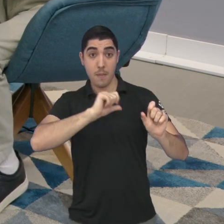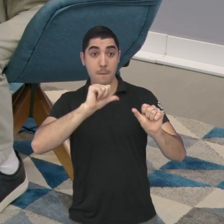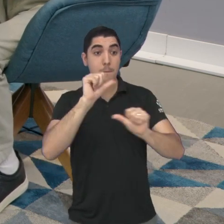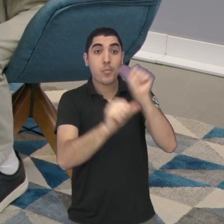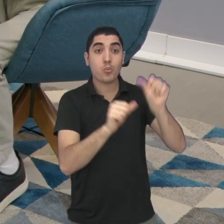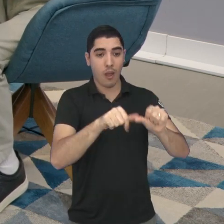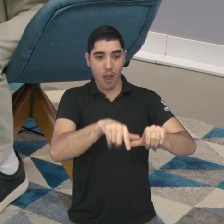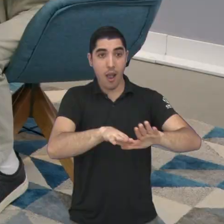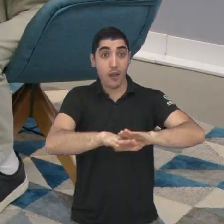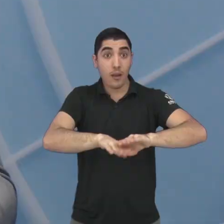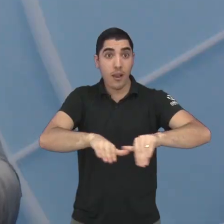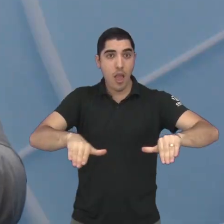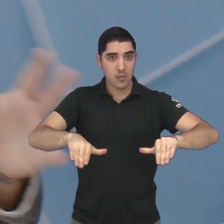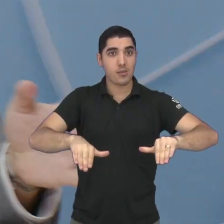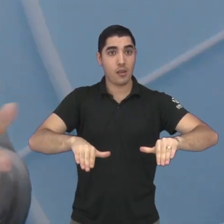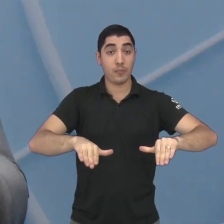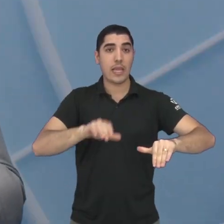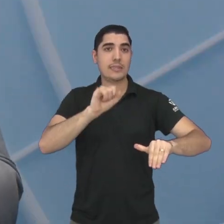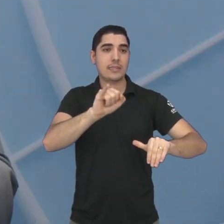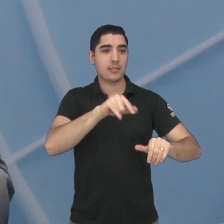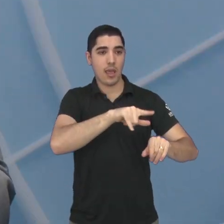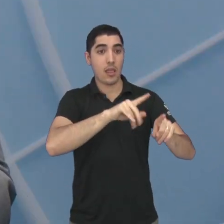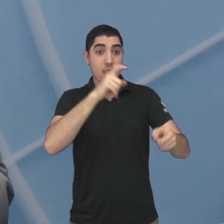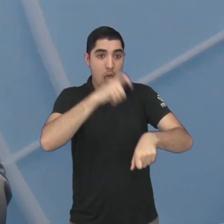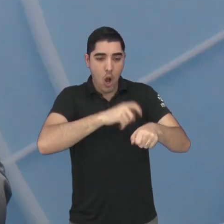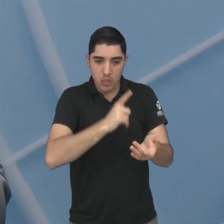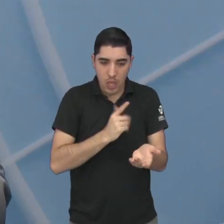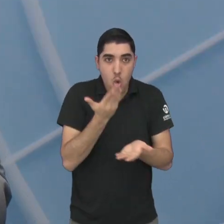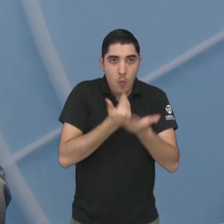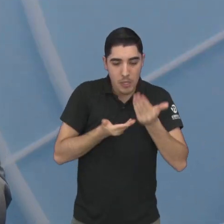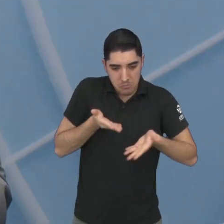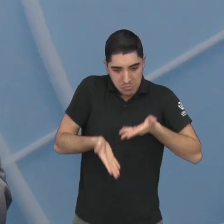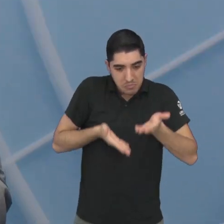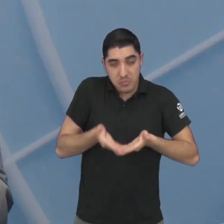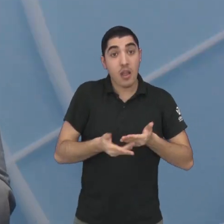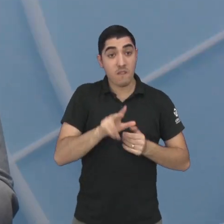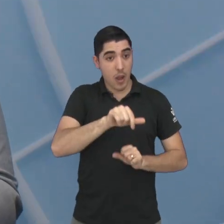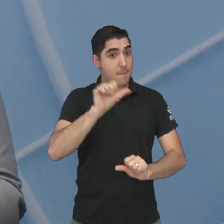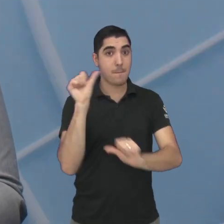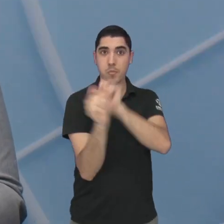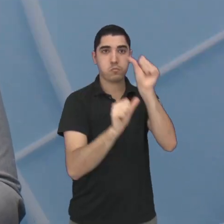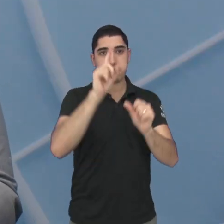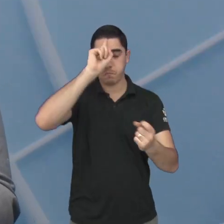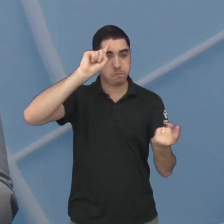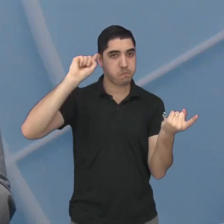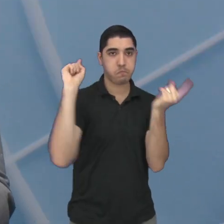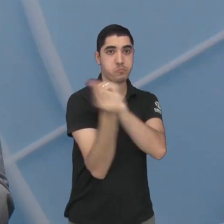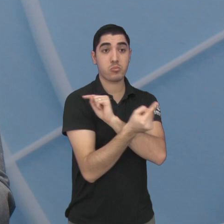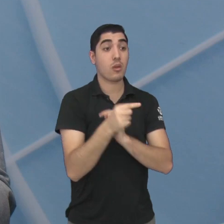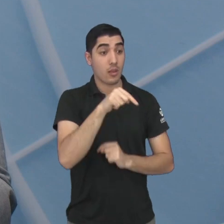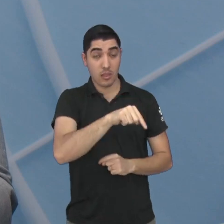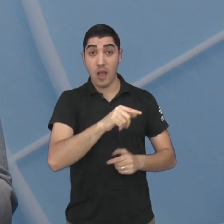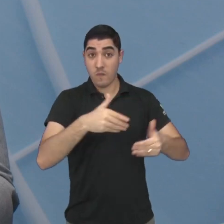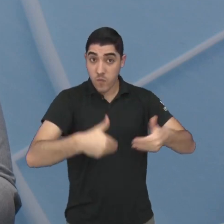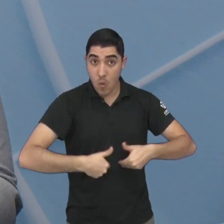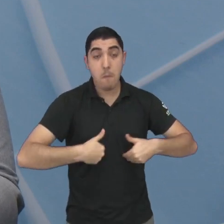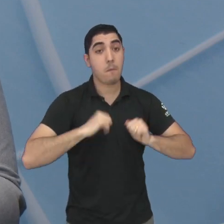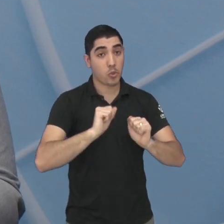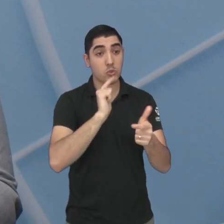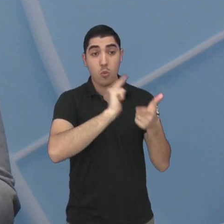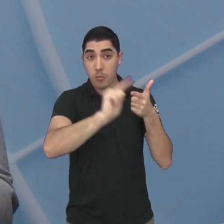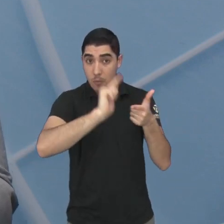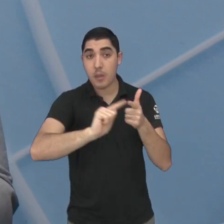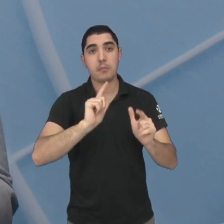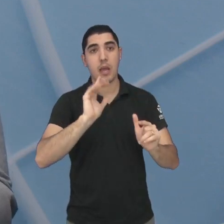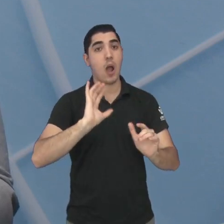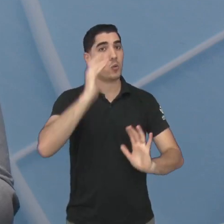cognitivamente a criança para o resto da vida. Inclusive, cada vez mais os estudos estão indo na direção de perceber os efeitos duradouros que a fome tem. Então, uma criança que